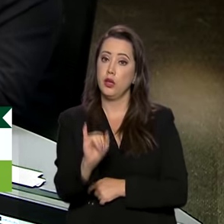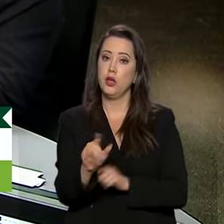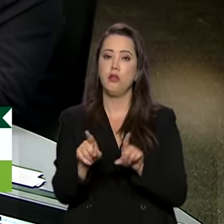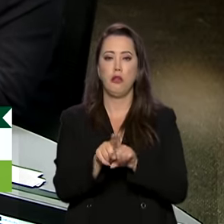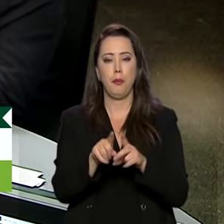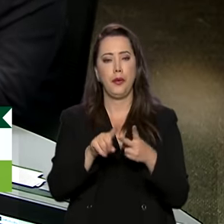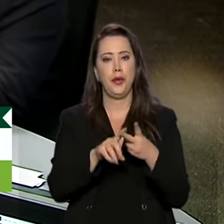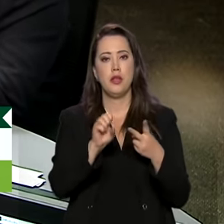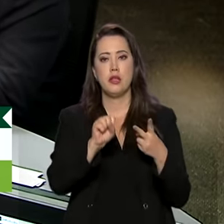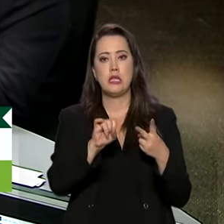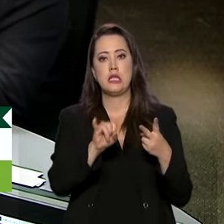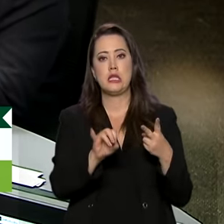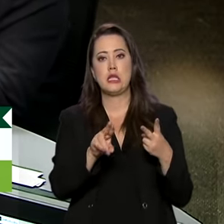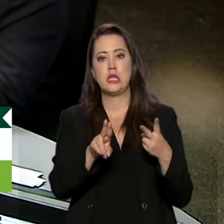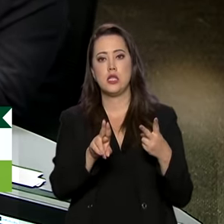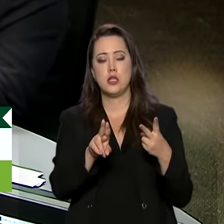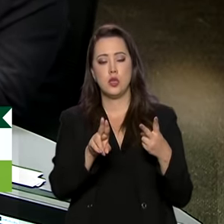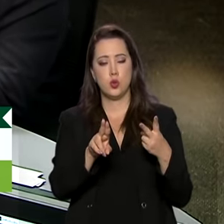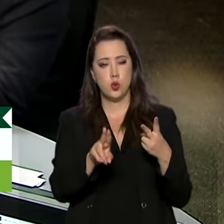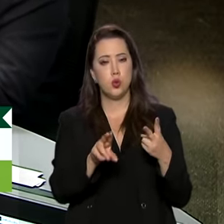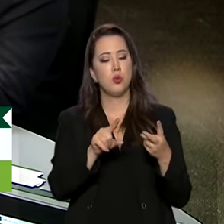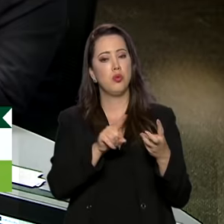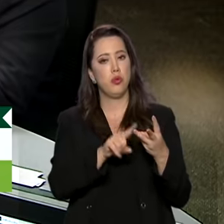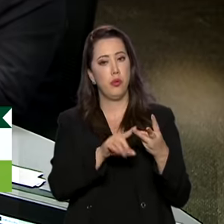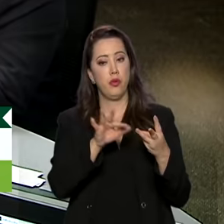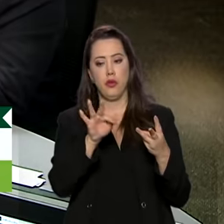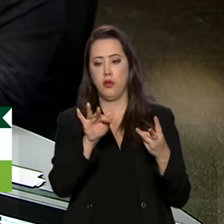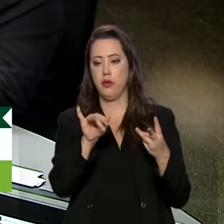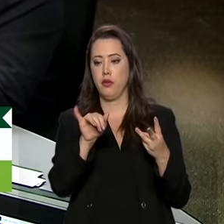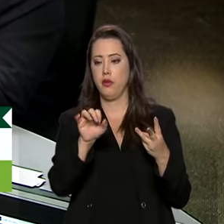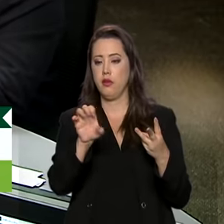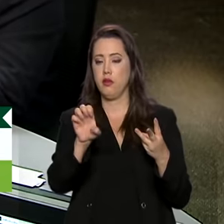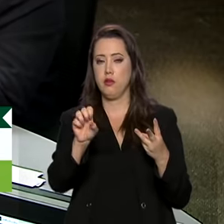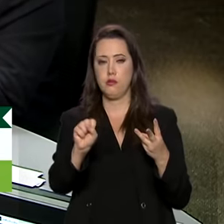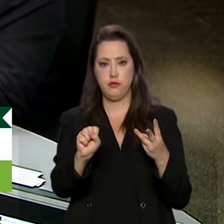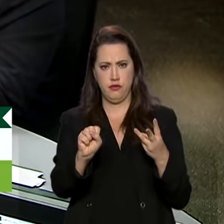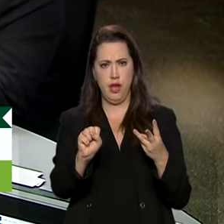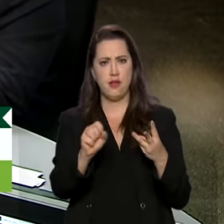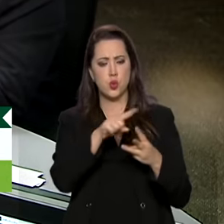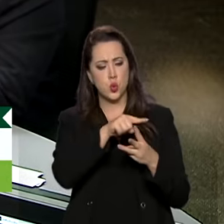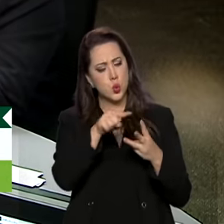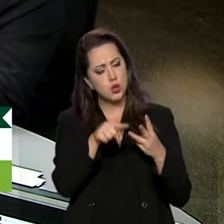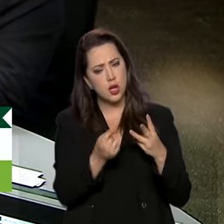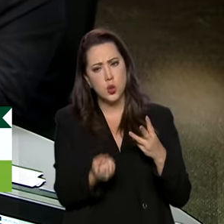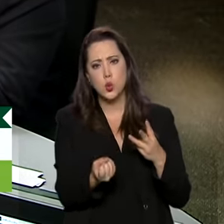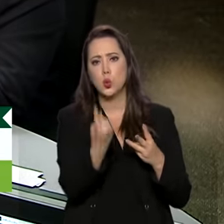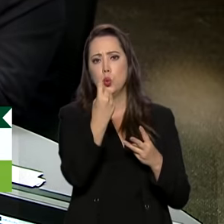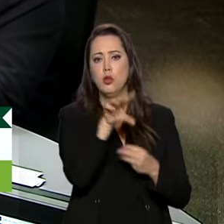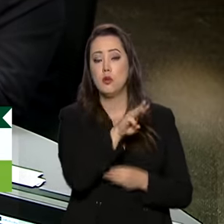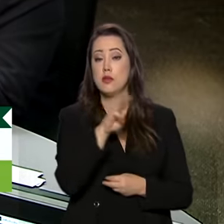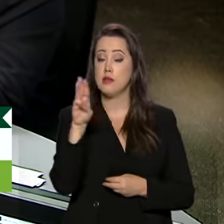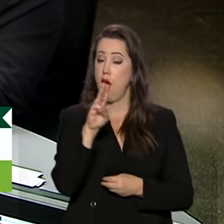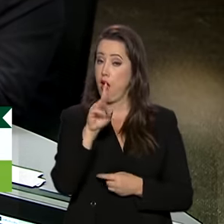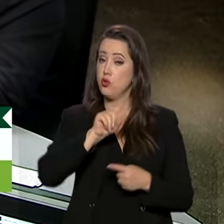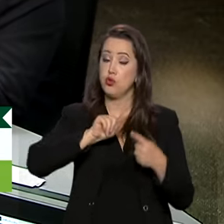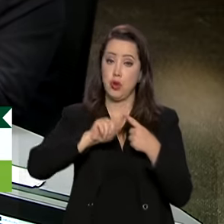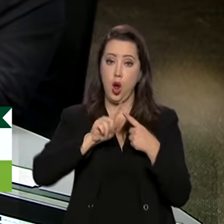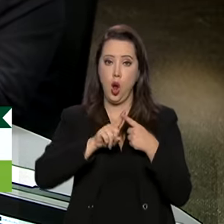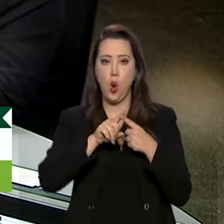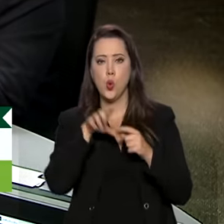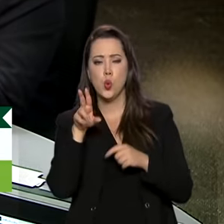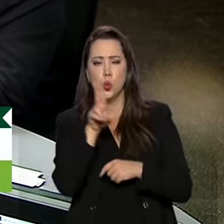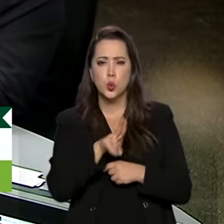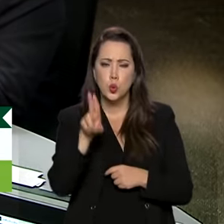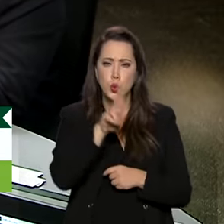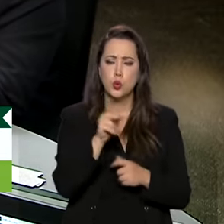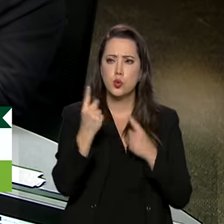os Sisu sistema de seleção unificada e o FIES fundo de financiamento estudantil desenvolvido com base nas experiências de navegação